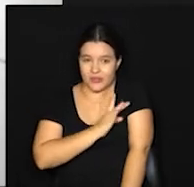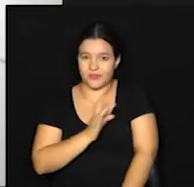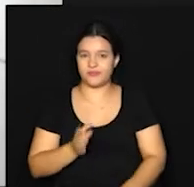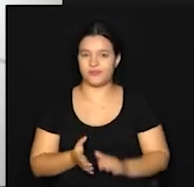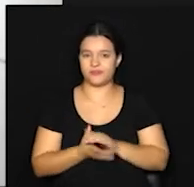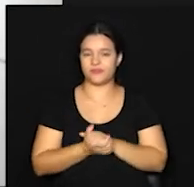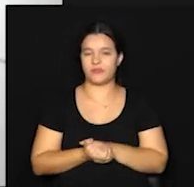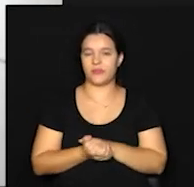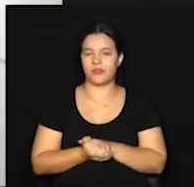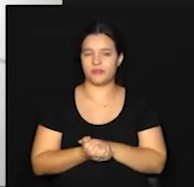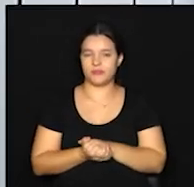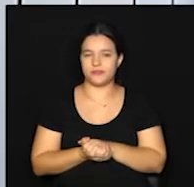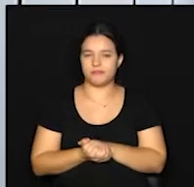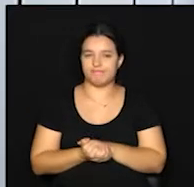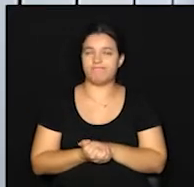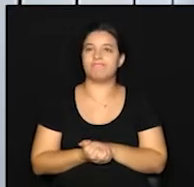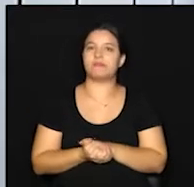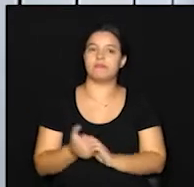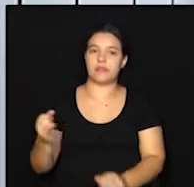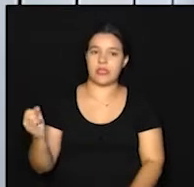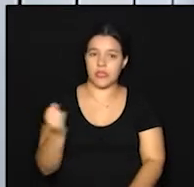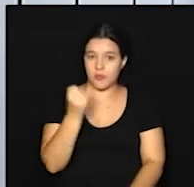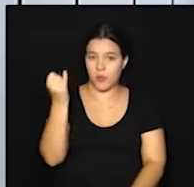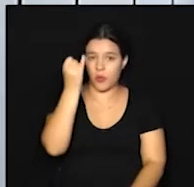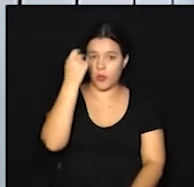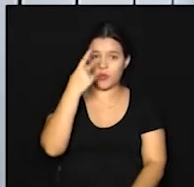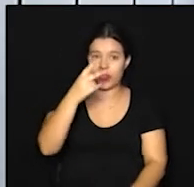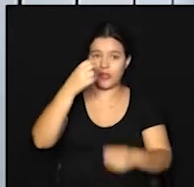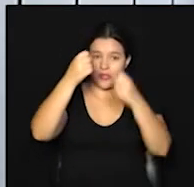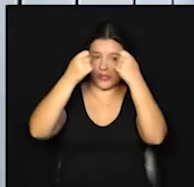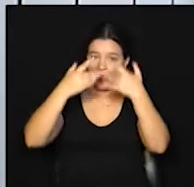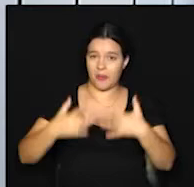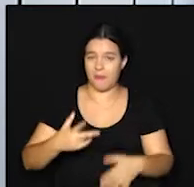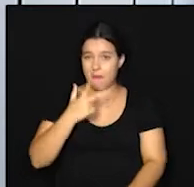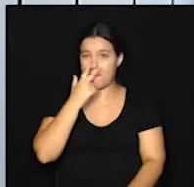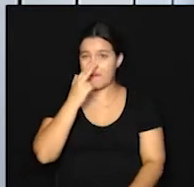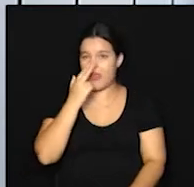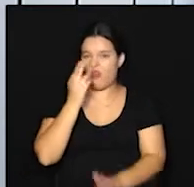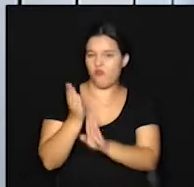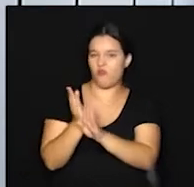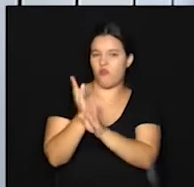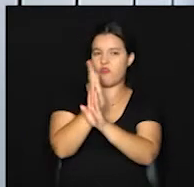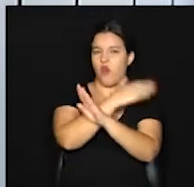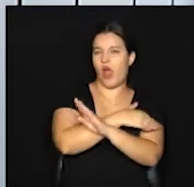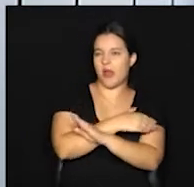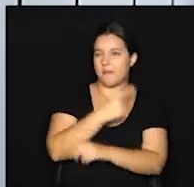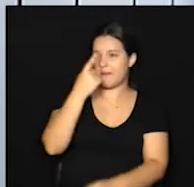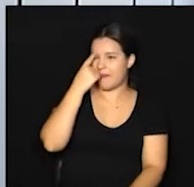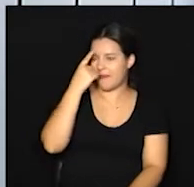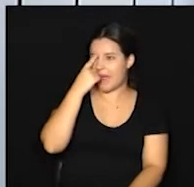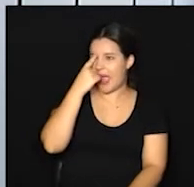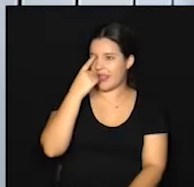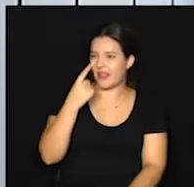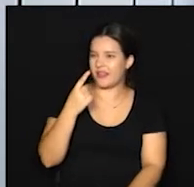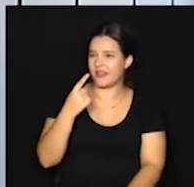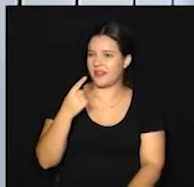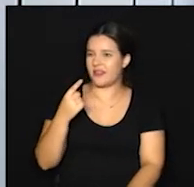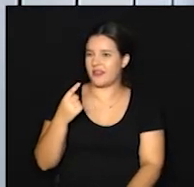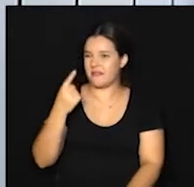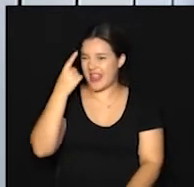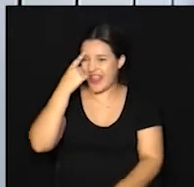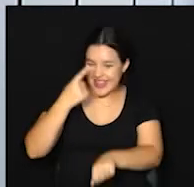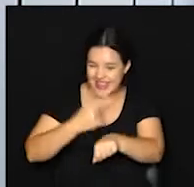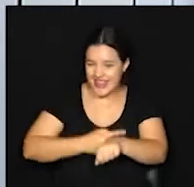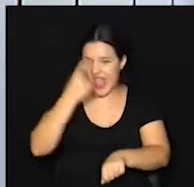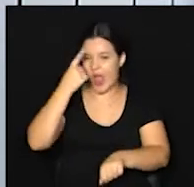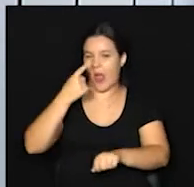é importantíssimo esse seu relato, porque quem está de fora tem sempre uma imagem de que ele já é agressivo desde